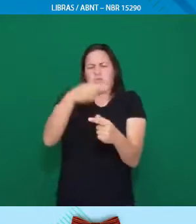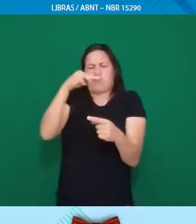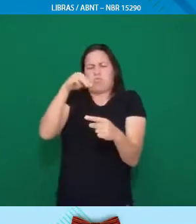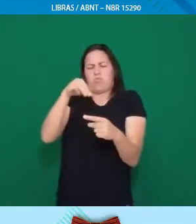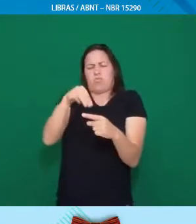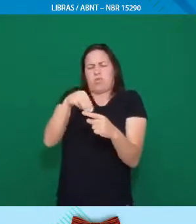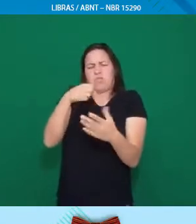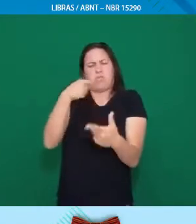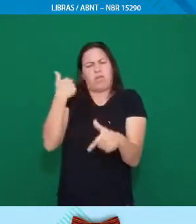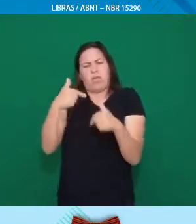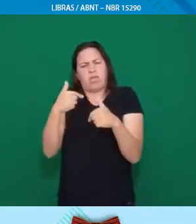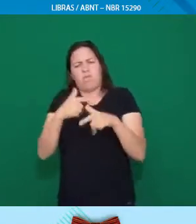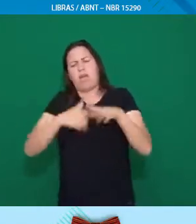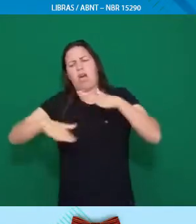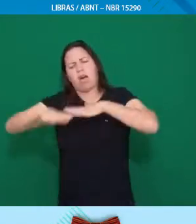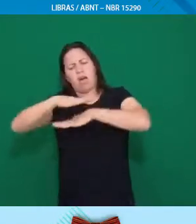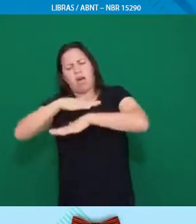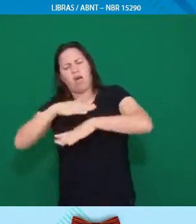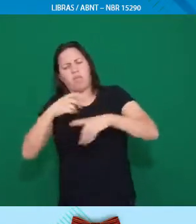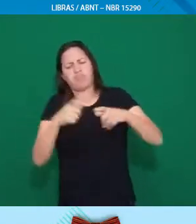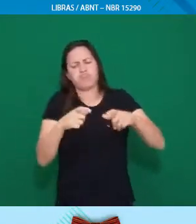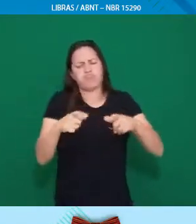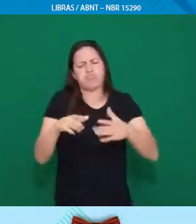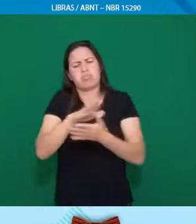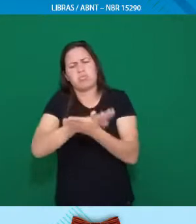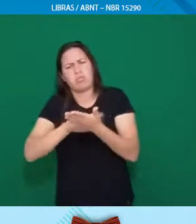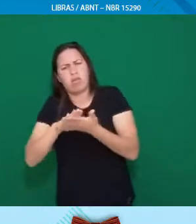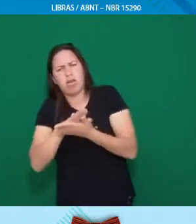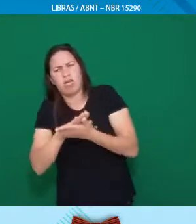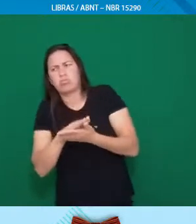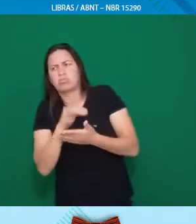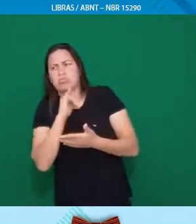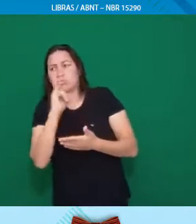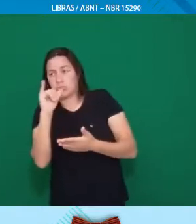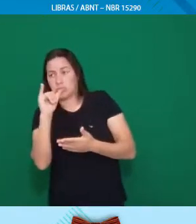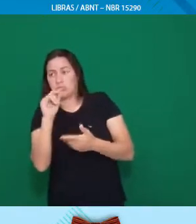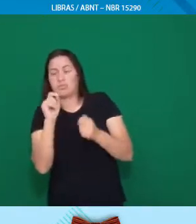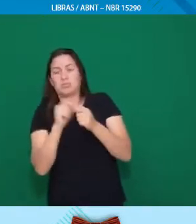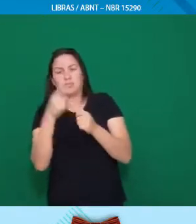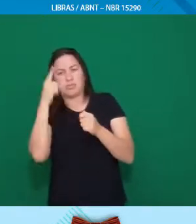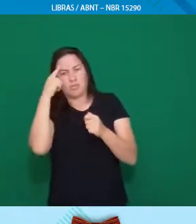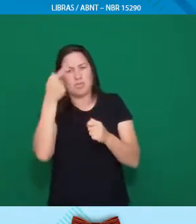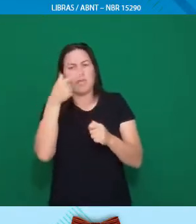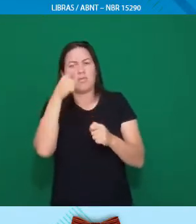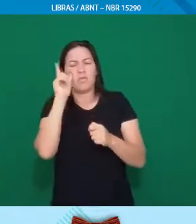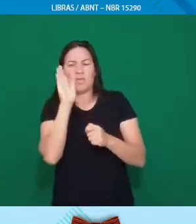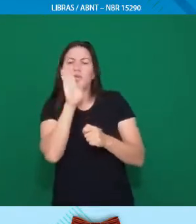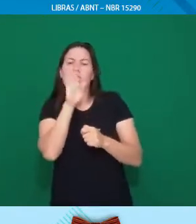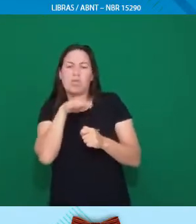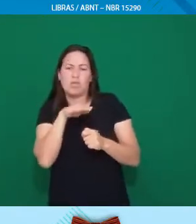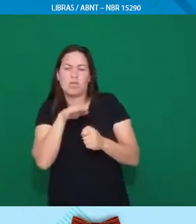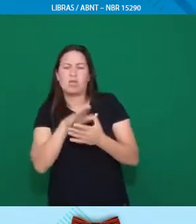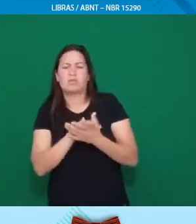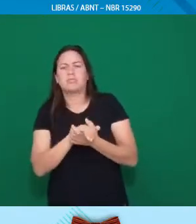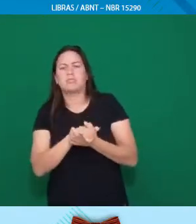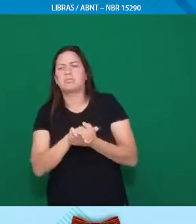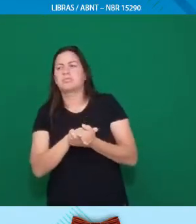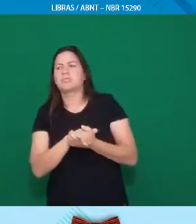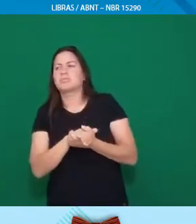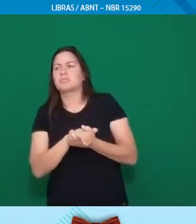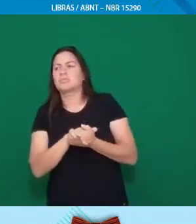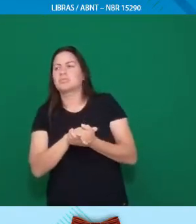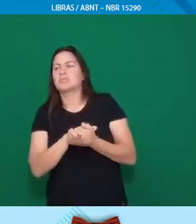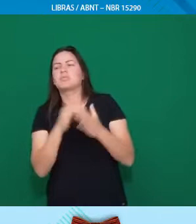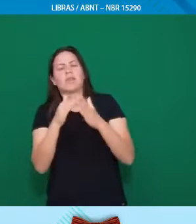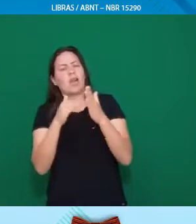a fazer essa essa operação tapa-buracos a qual como eu relatei para os colegas foi feita no dia de hoje na